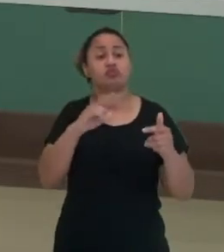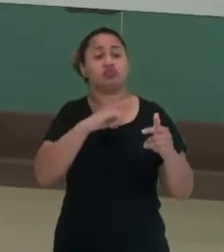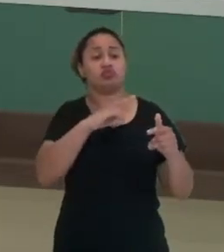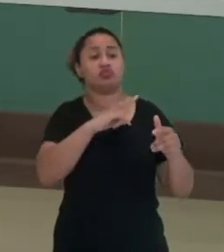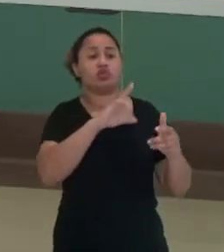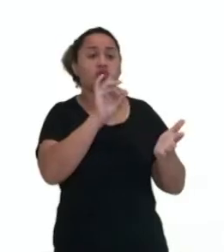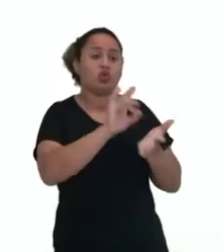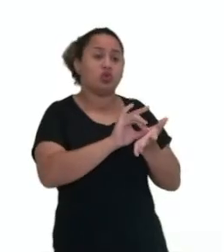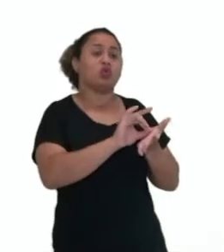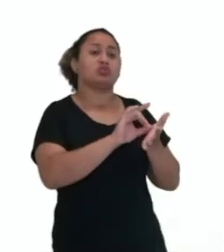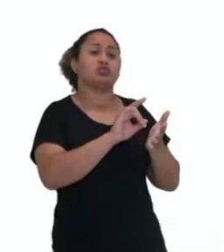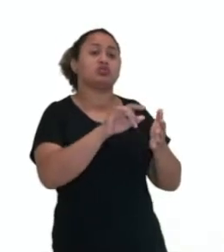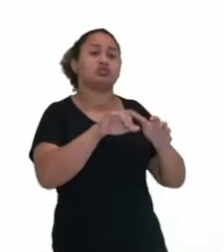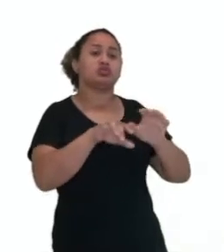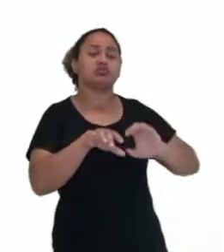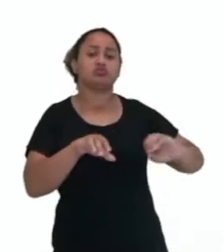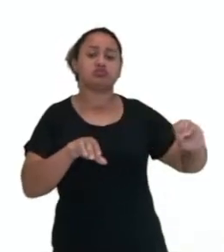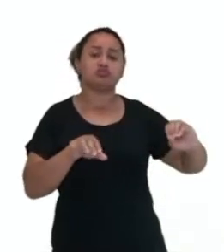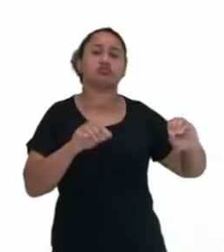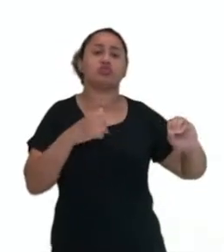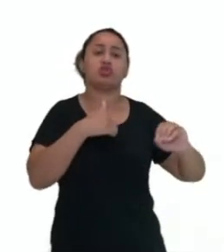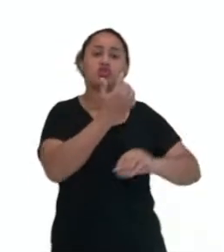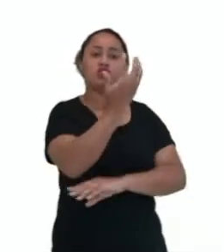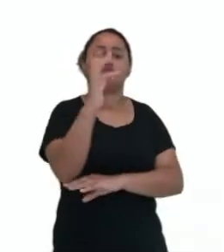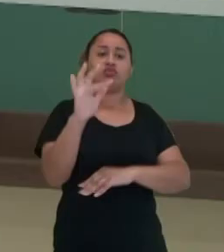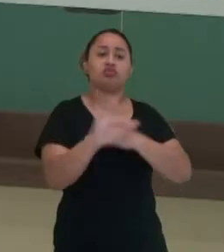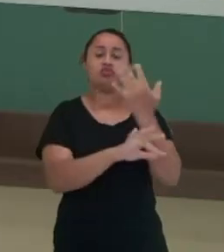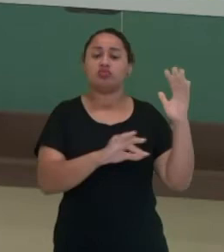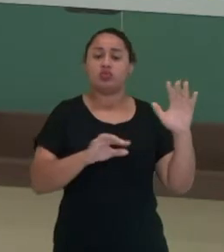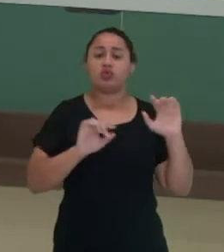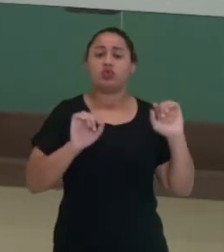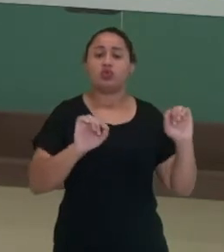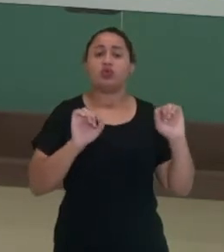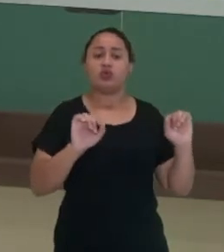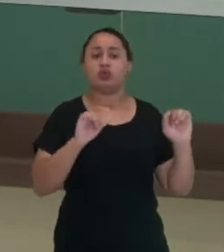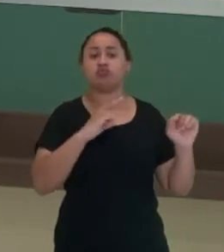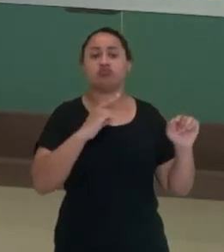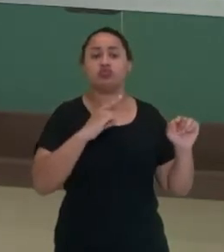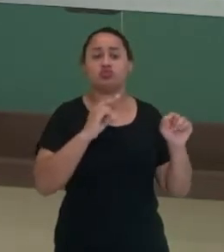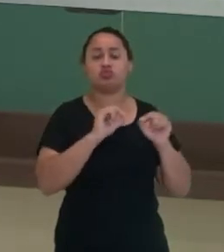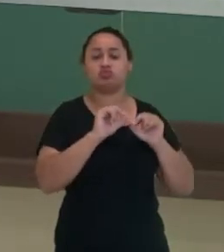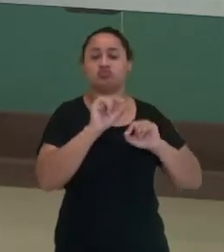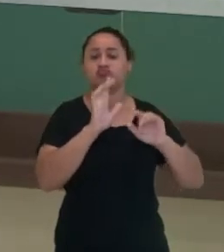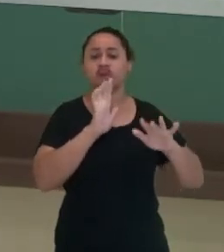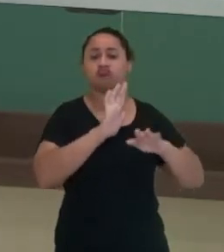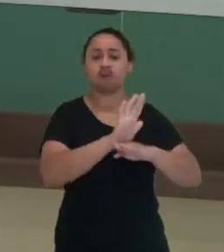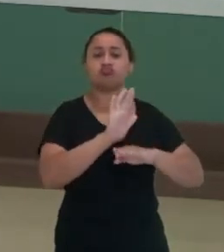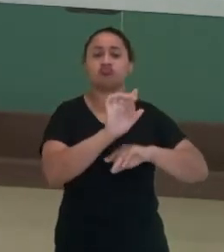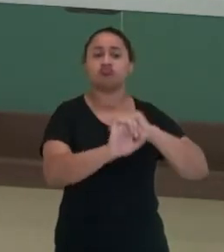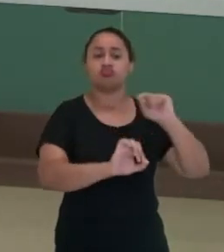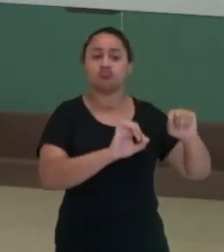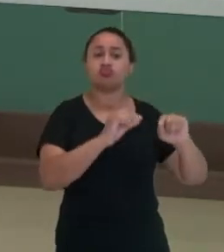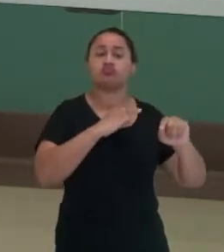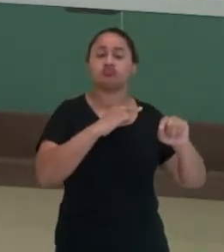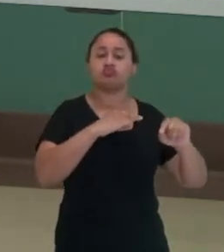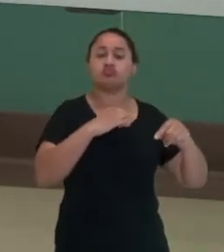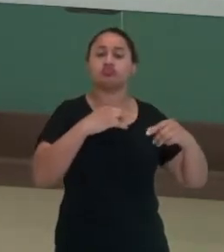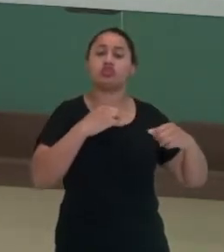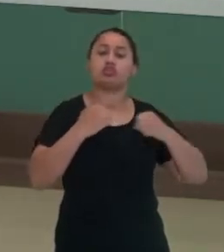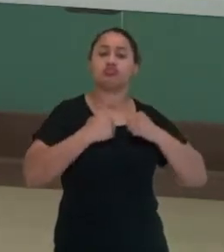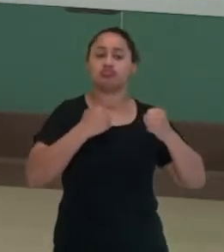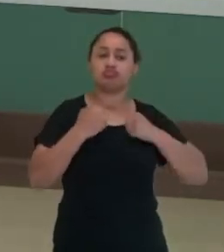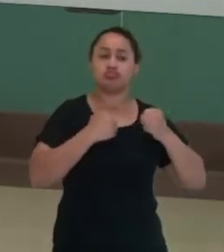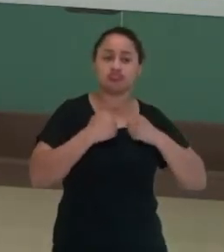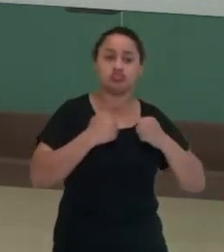comum, região do oeste, com florestas, deu um favorecimento maior aos chimpanzés e os